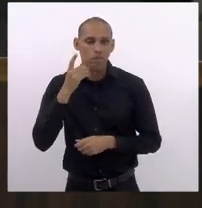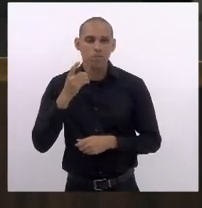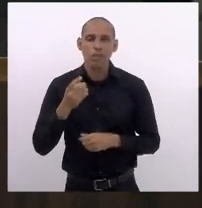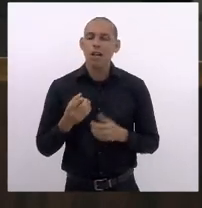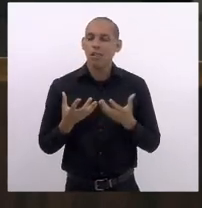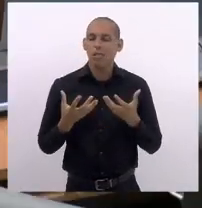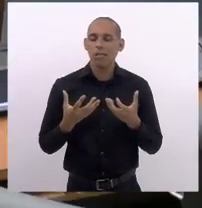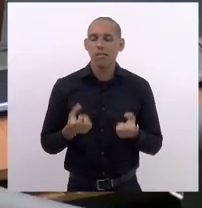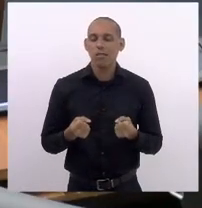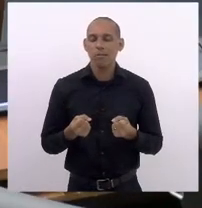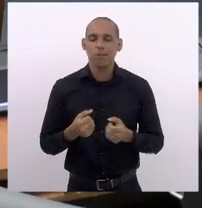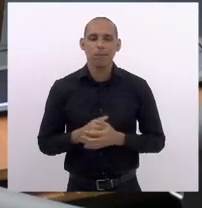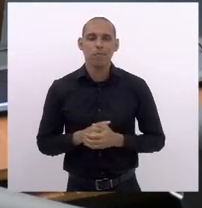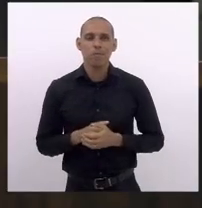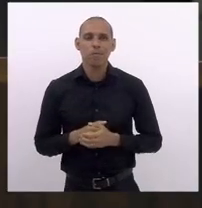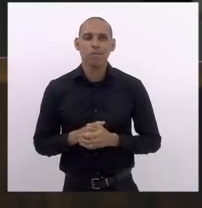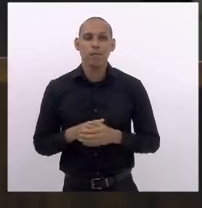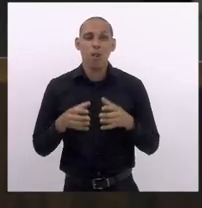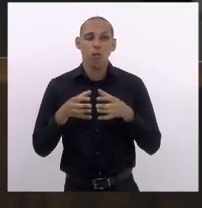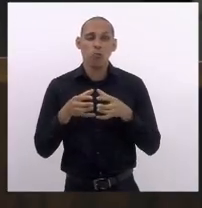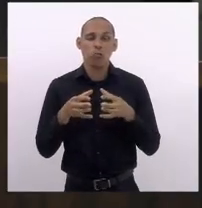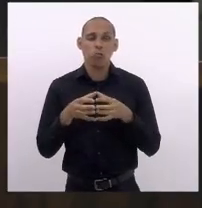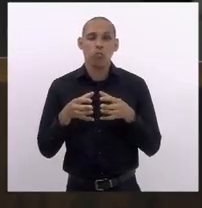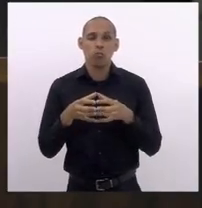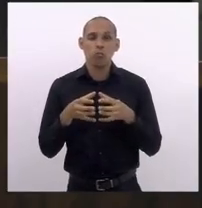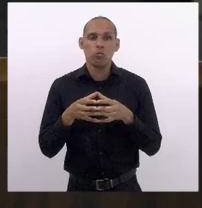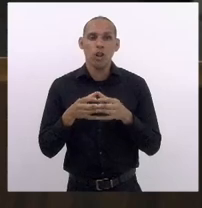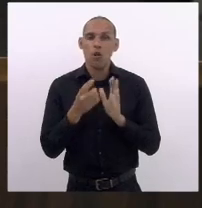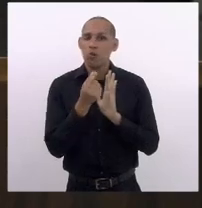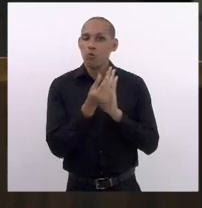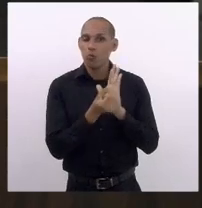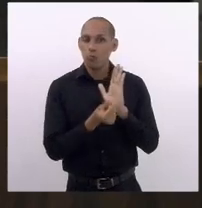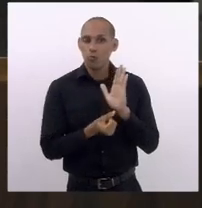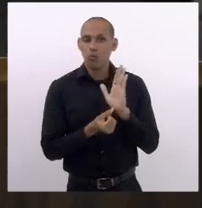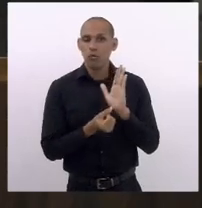Parecer favorável. Pela Comissão de Orçamento,